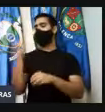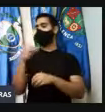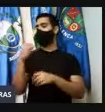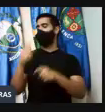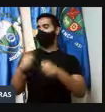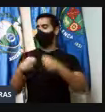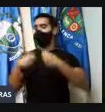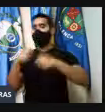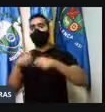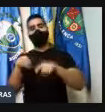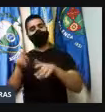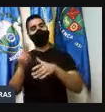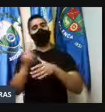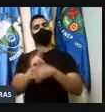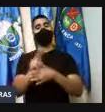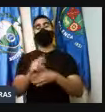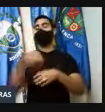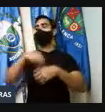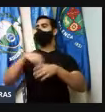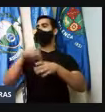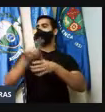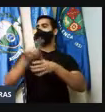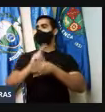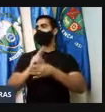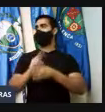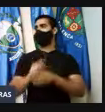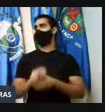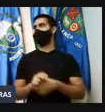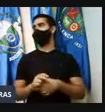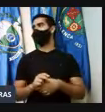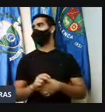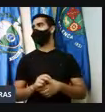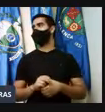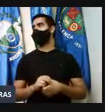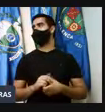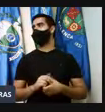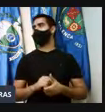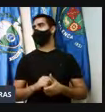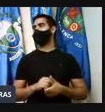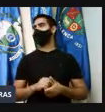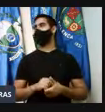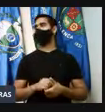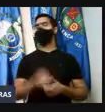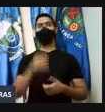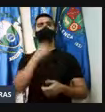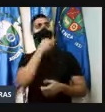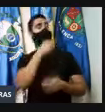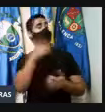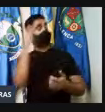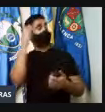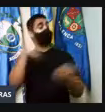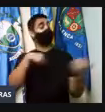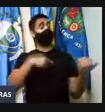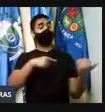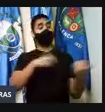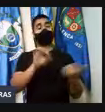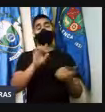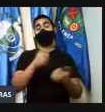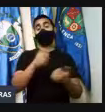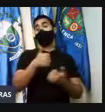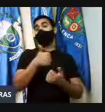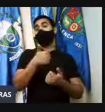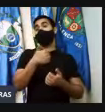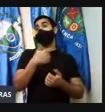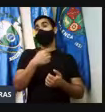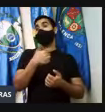e emprego de dentro da nossa cidade. Você sabe como é que é isso em conservatória? Conservatória pode-se dizer que quase não tem problema